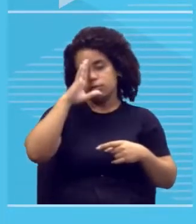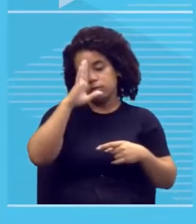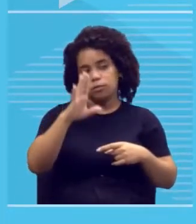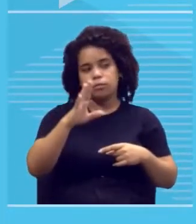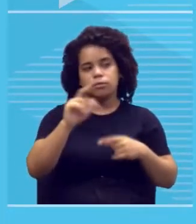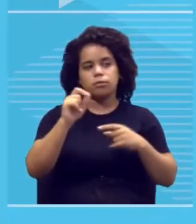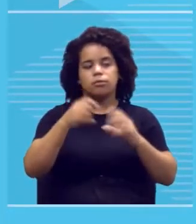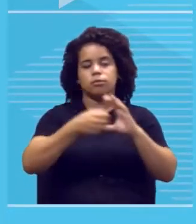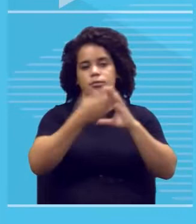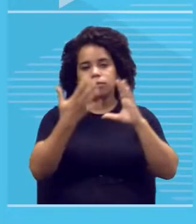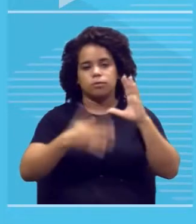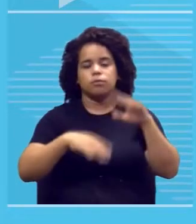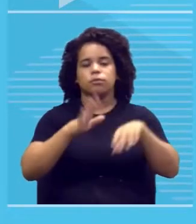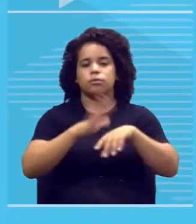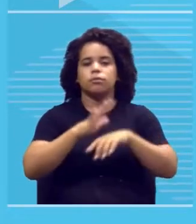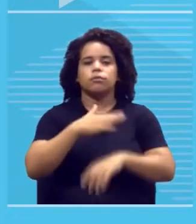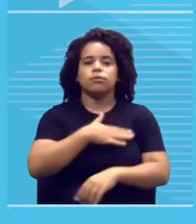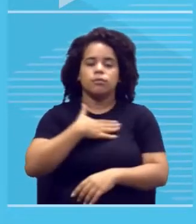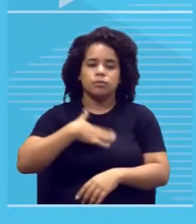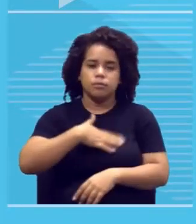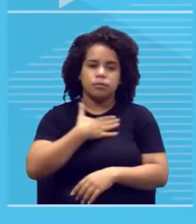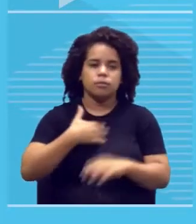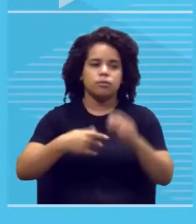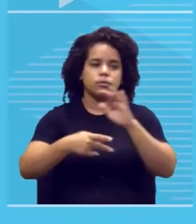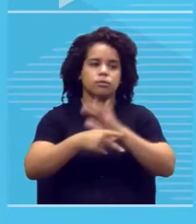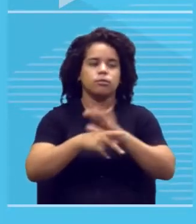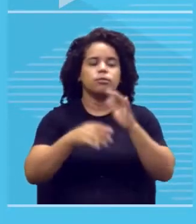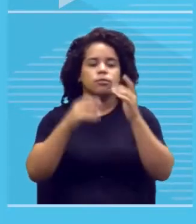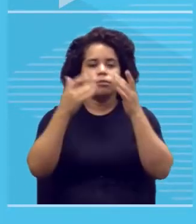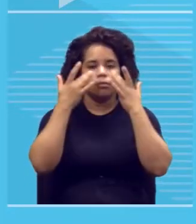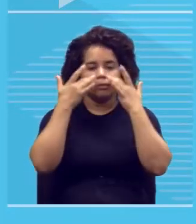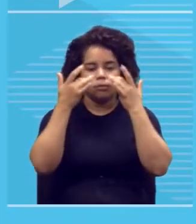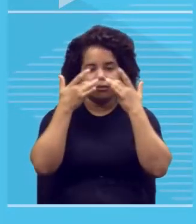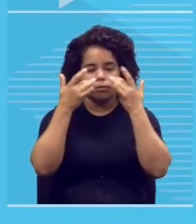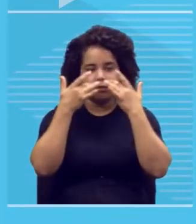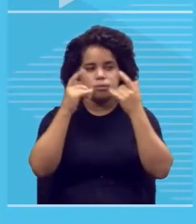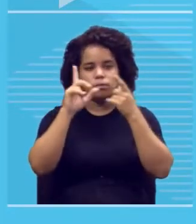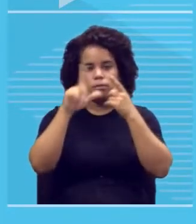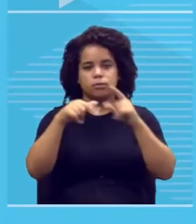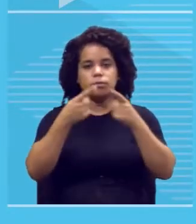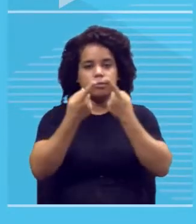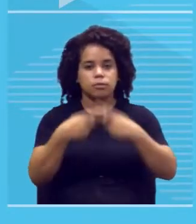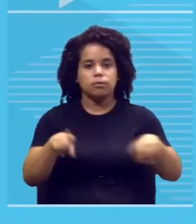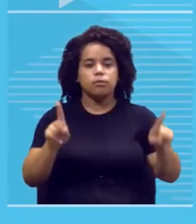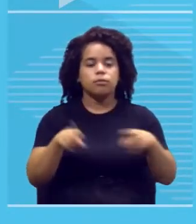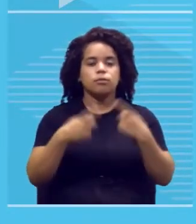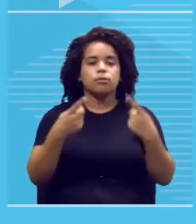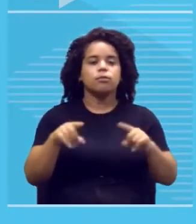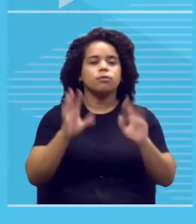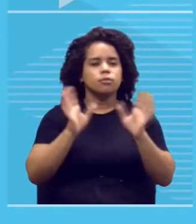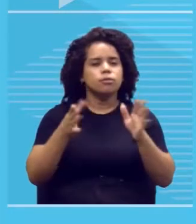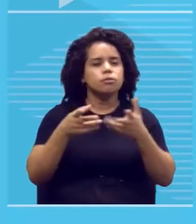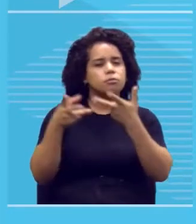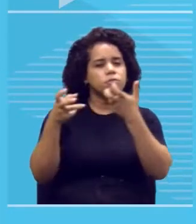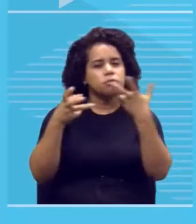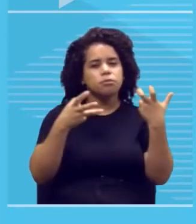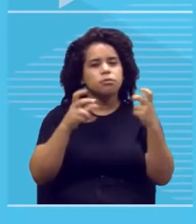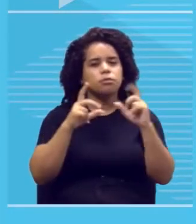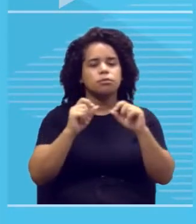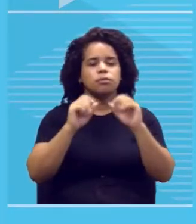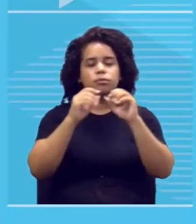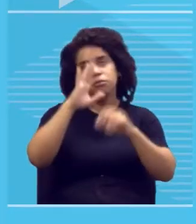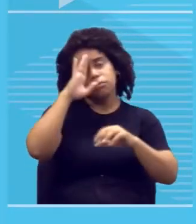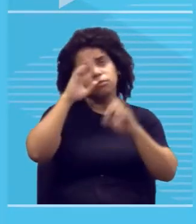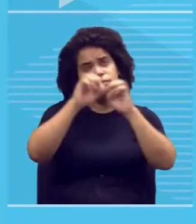preferida do teatro para os Estados Unidos é o musical esse você já perceberam que principalmente em shows